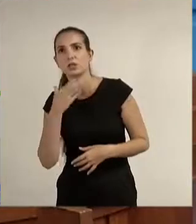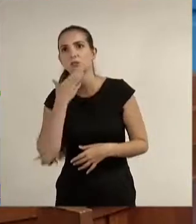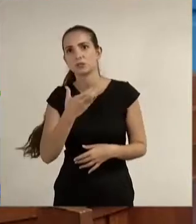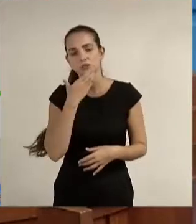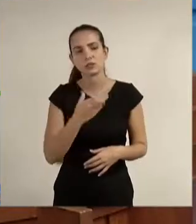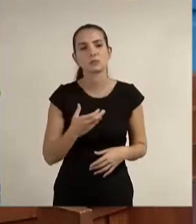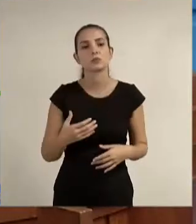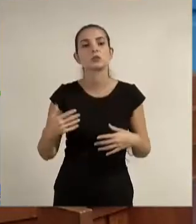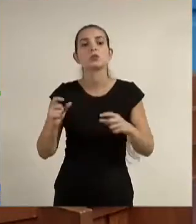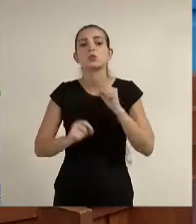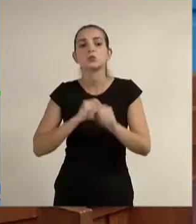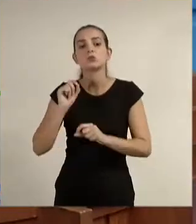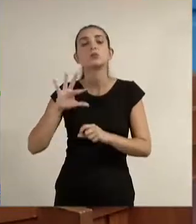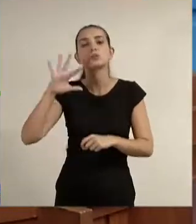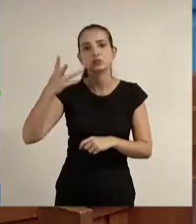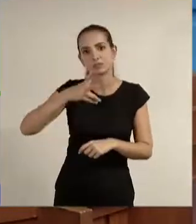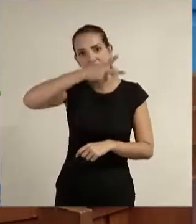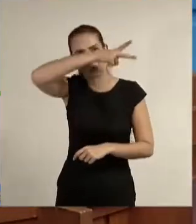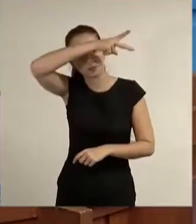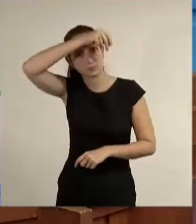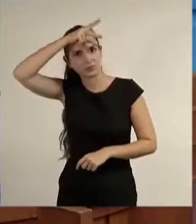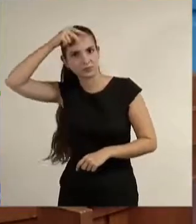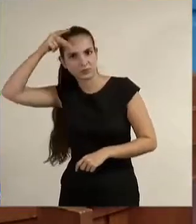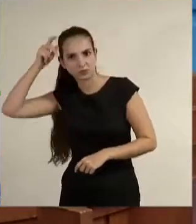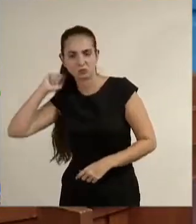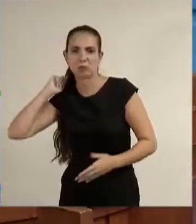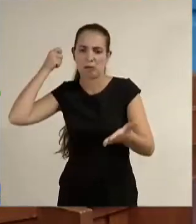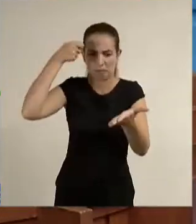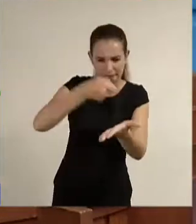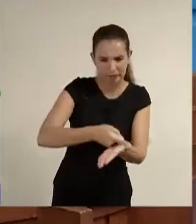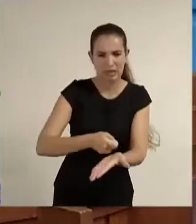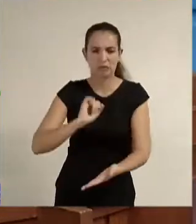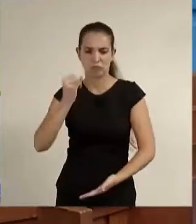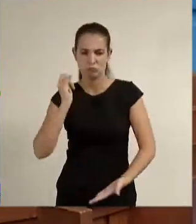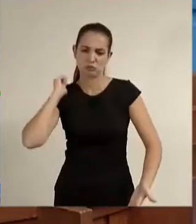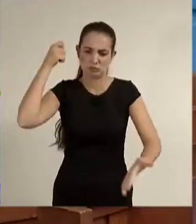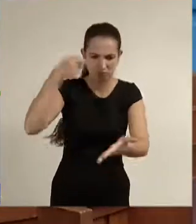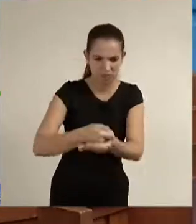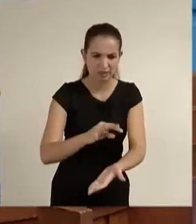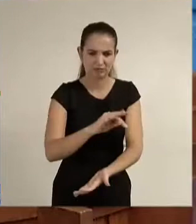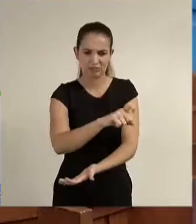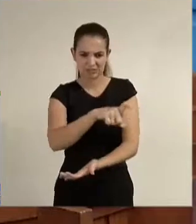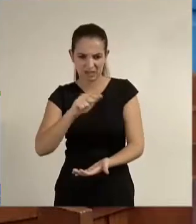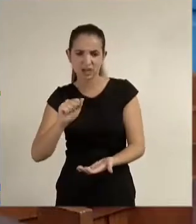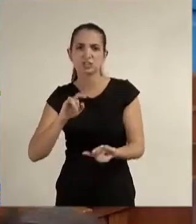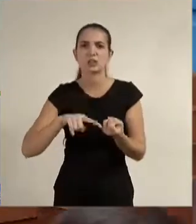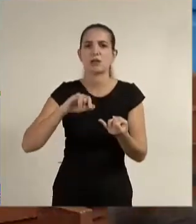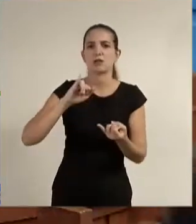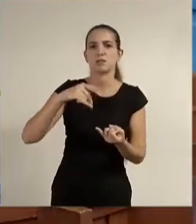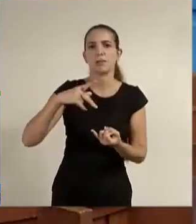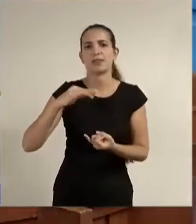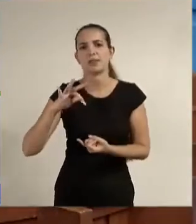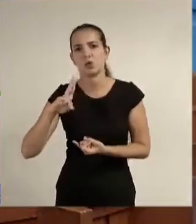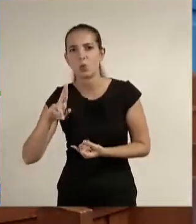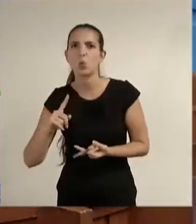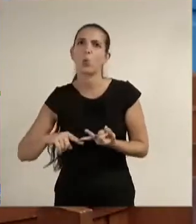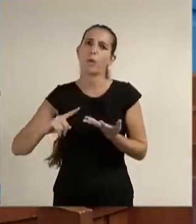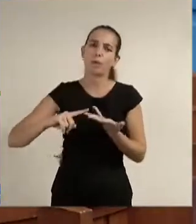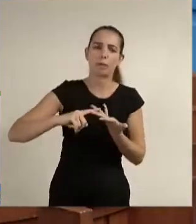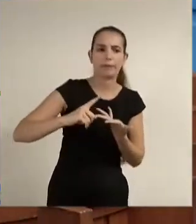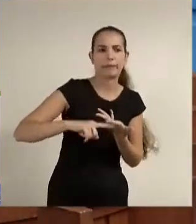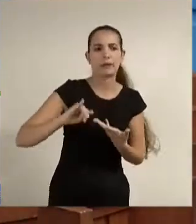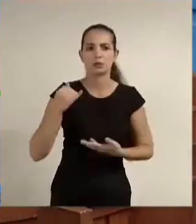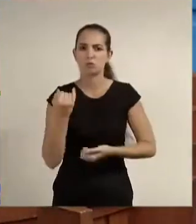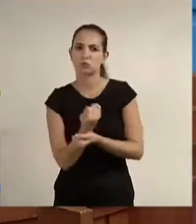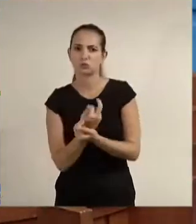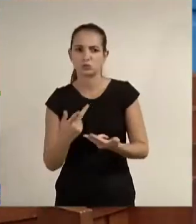imposto, né, para a pessoa não sentir tanto, né, porque o espírito está desarmado. Aí depois que passa esse período é que as pessoas começam a se manifestar